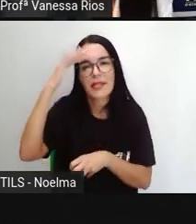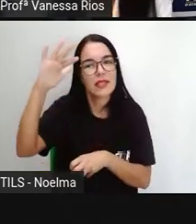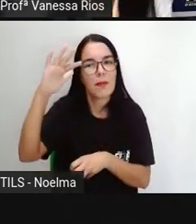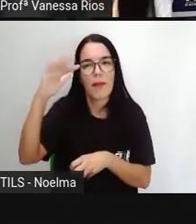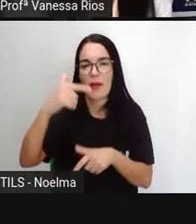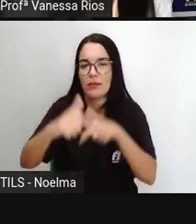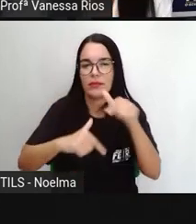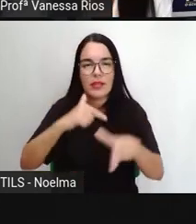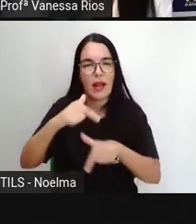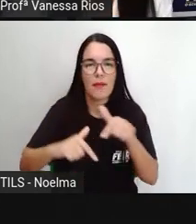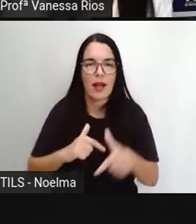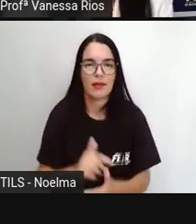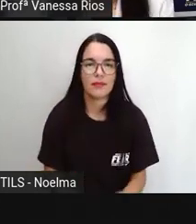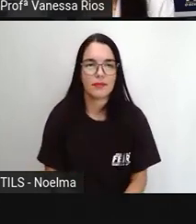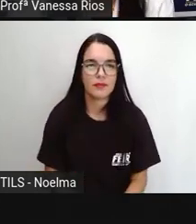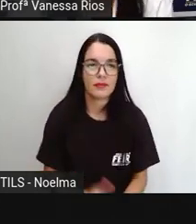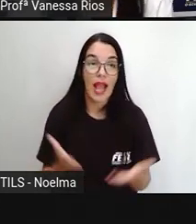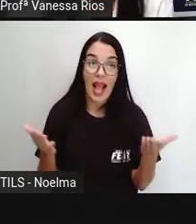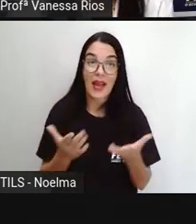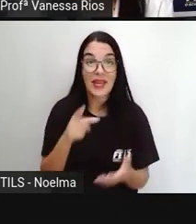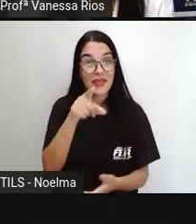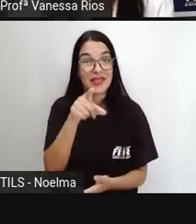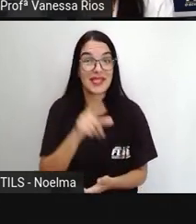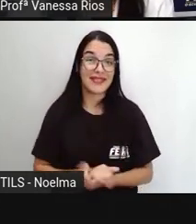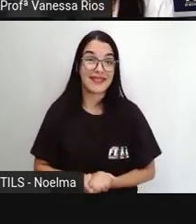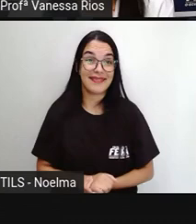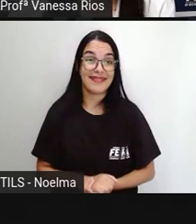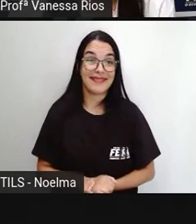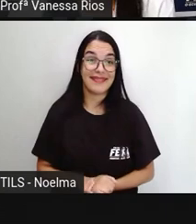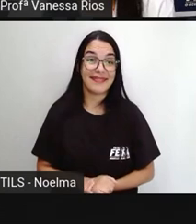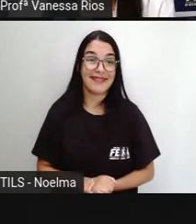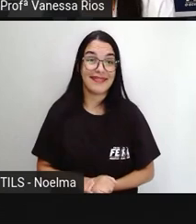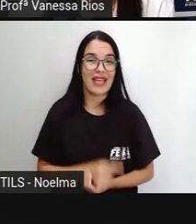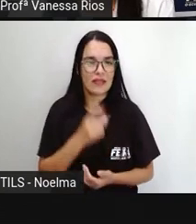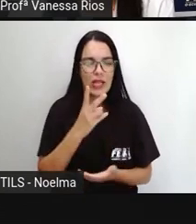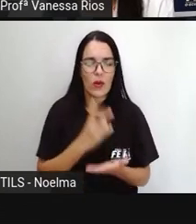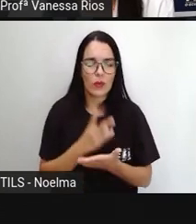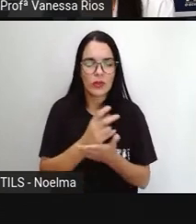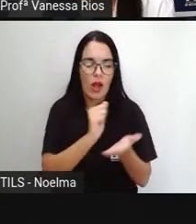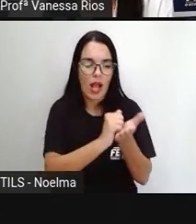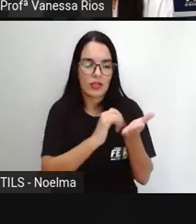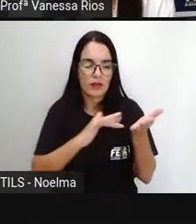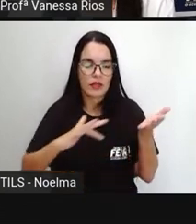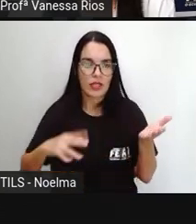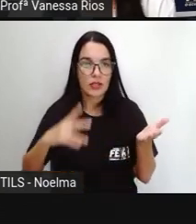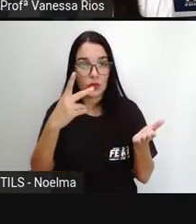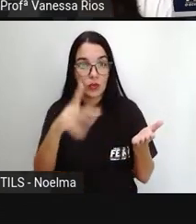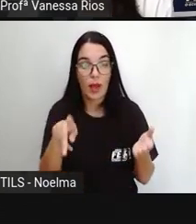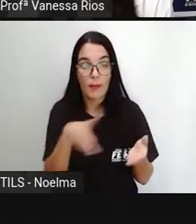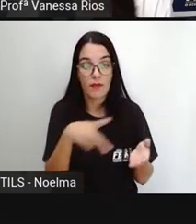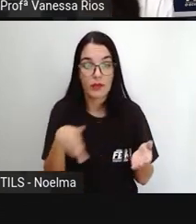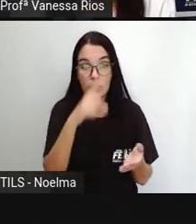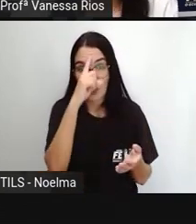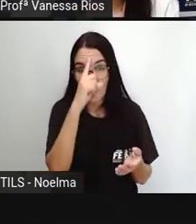mudança. E agora é com você, tá certo? Dá continuidade aí com a atividade que a